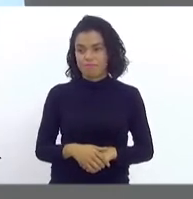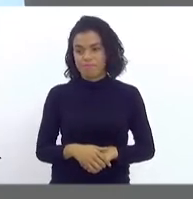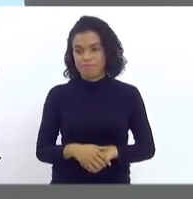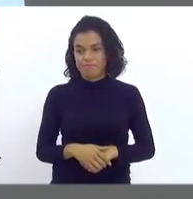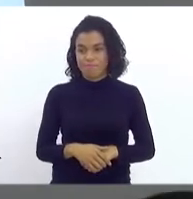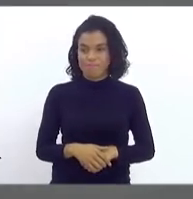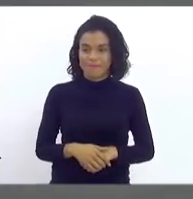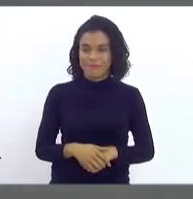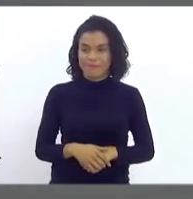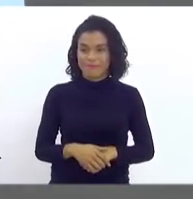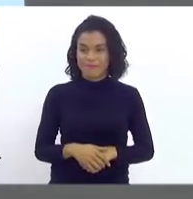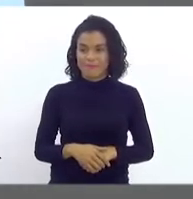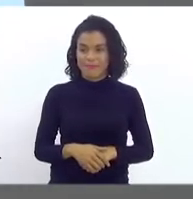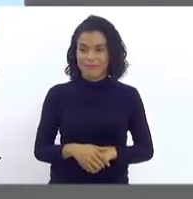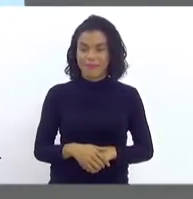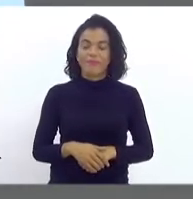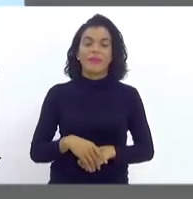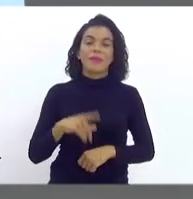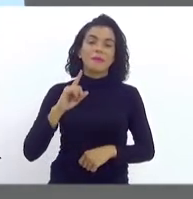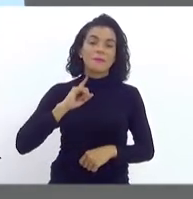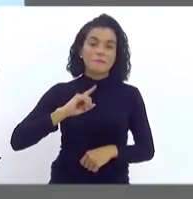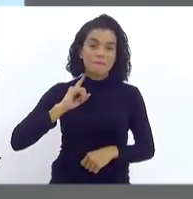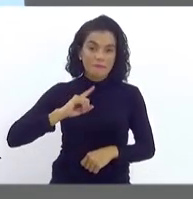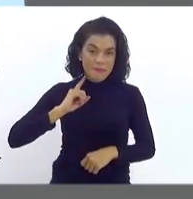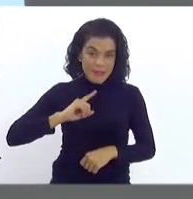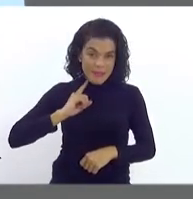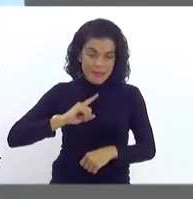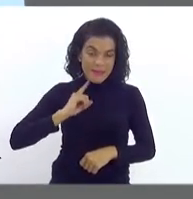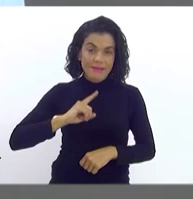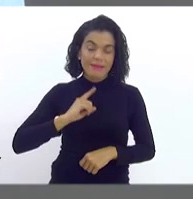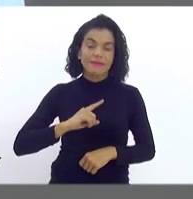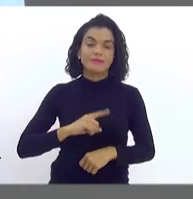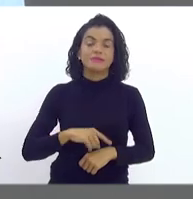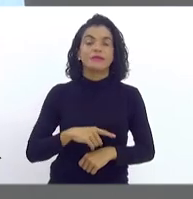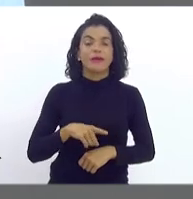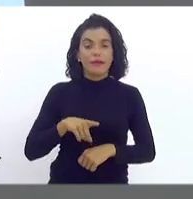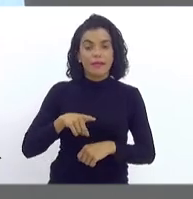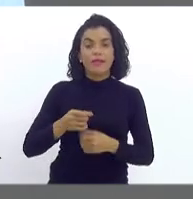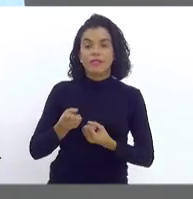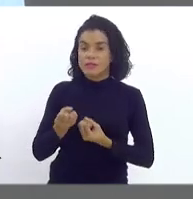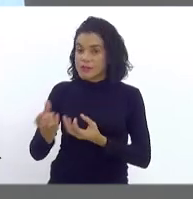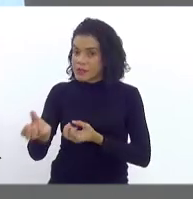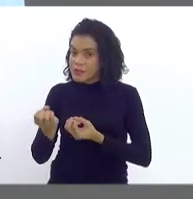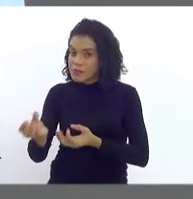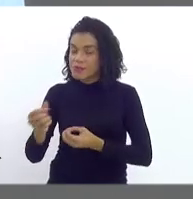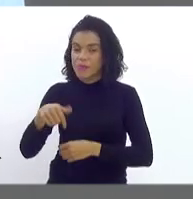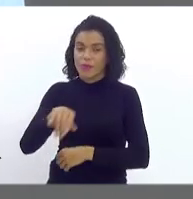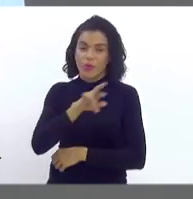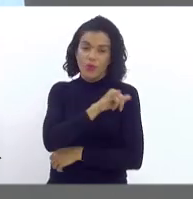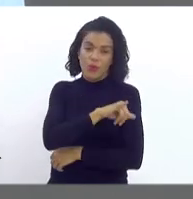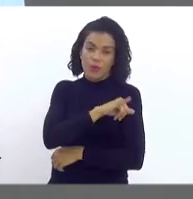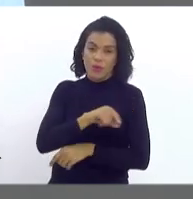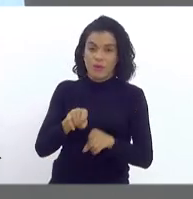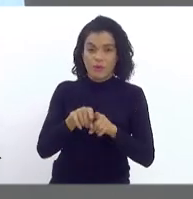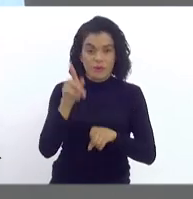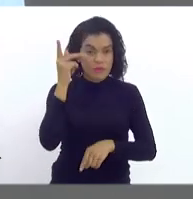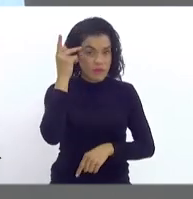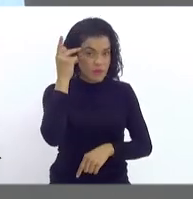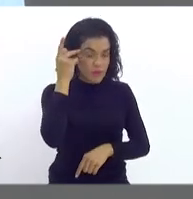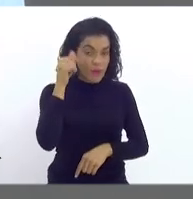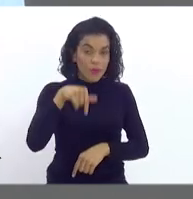duas plantas em Minas Gerais, e distribuição tanto no Rio de Janeiro como São Paulo. No Rio de